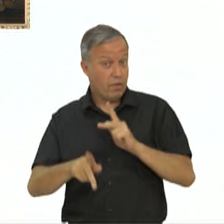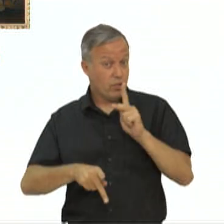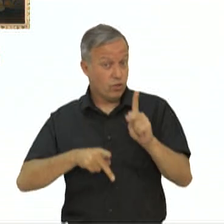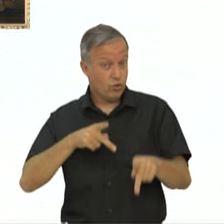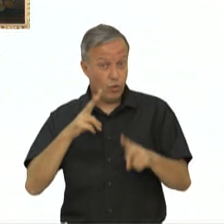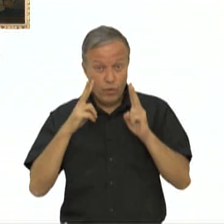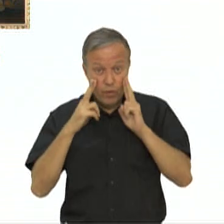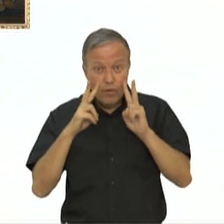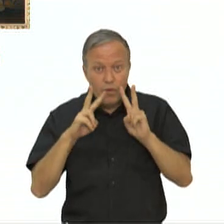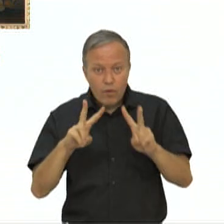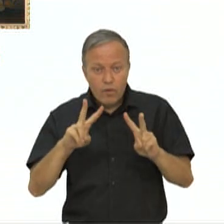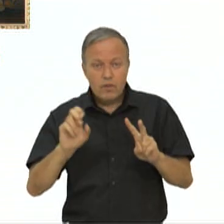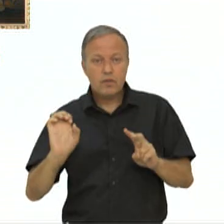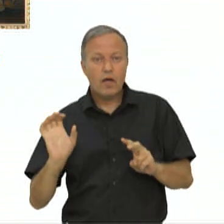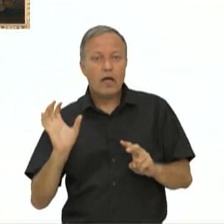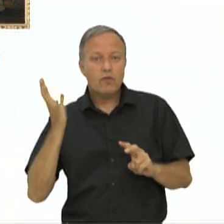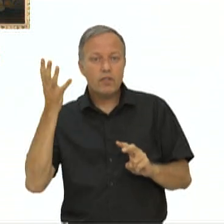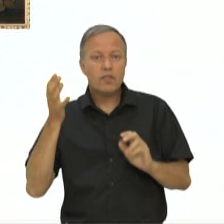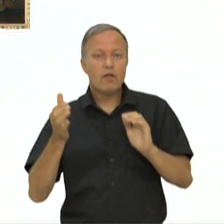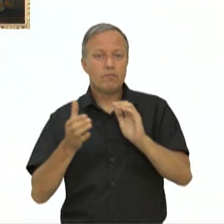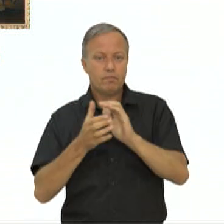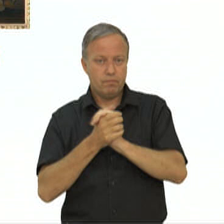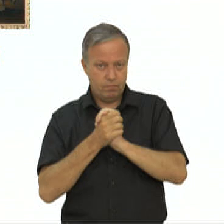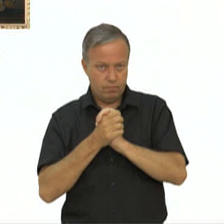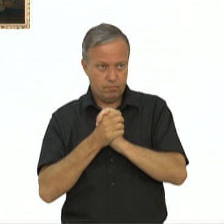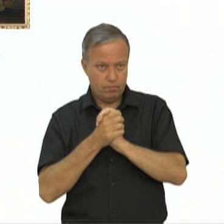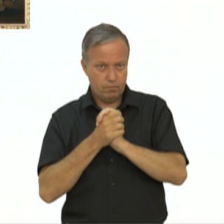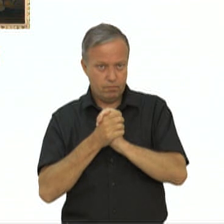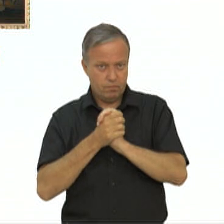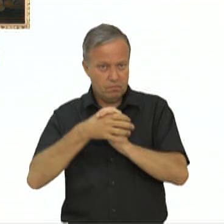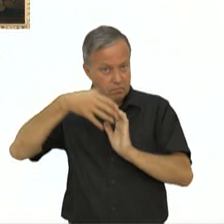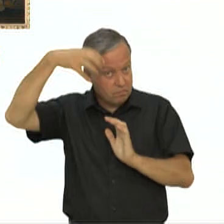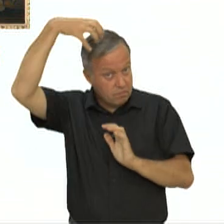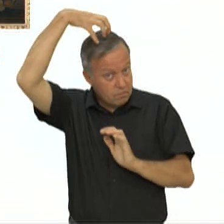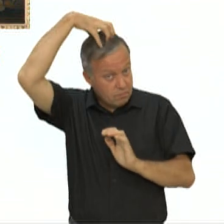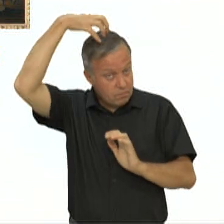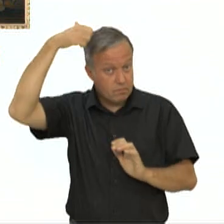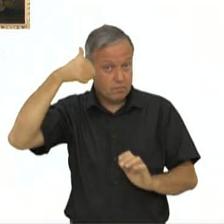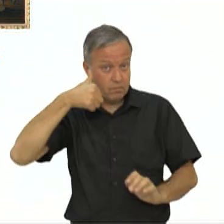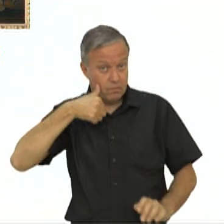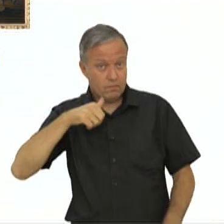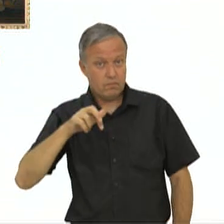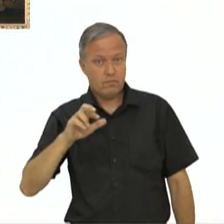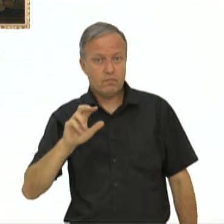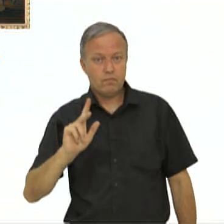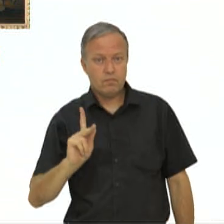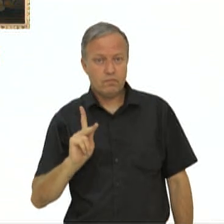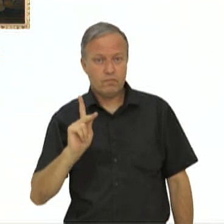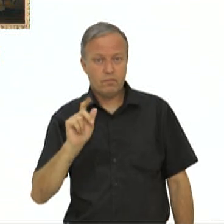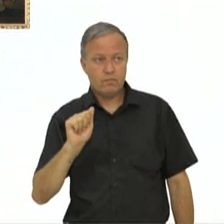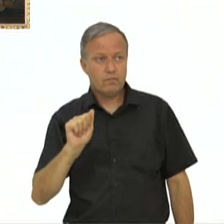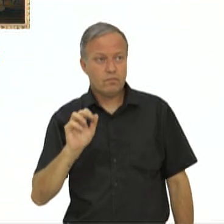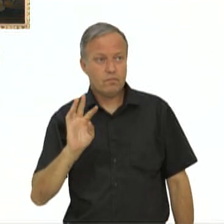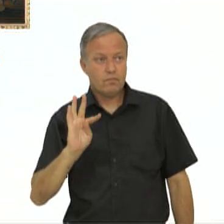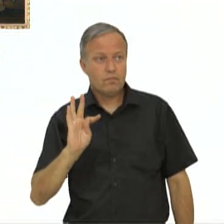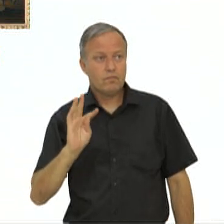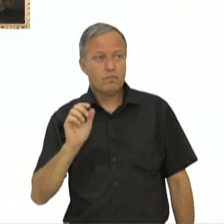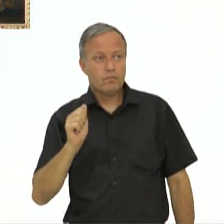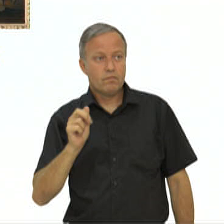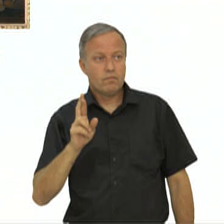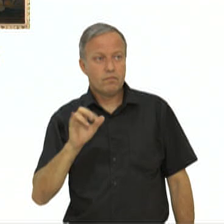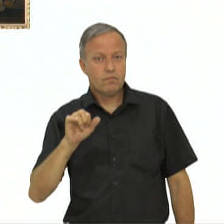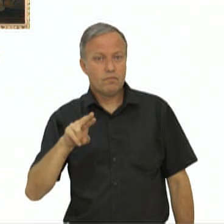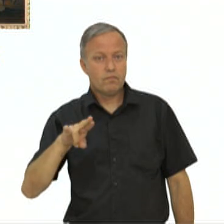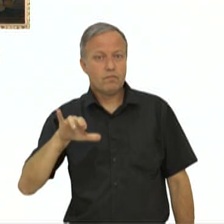Aconteceu no casamento da rainha Catarina de Médicis, né? Rainha que se casou com